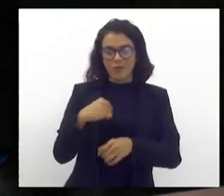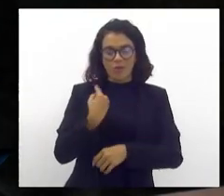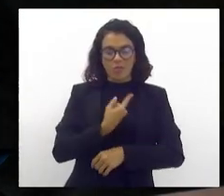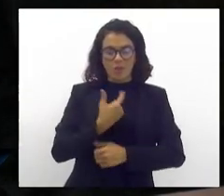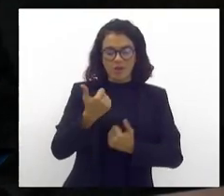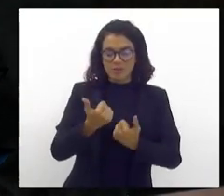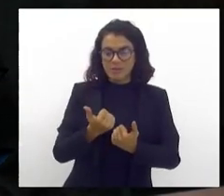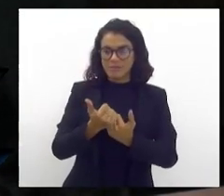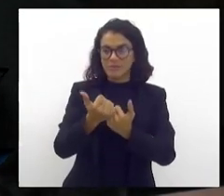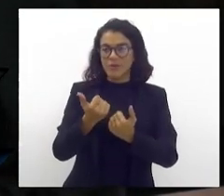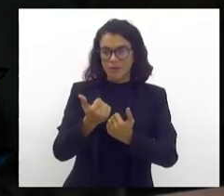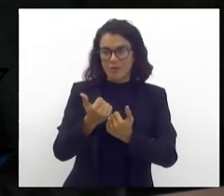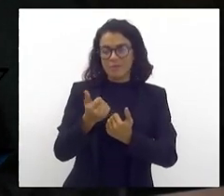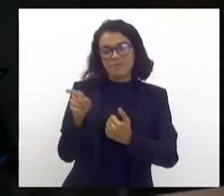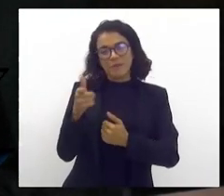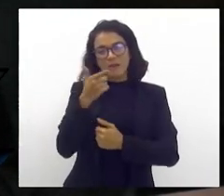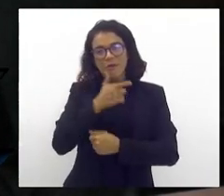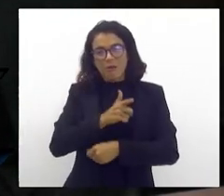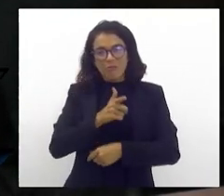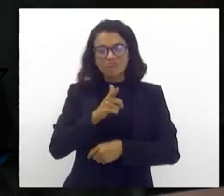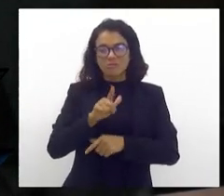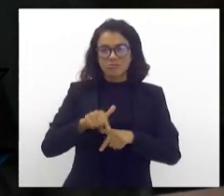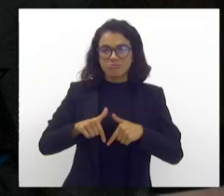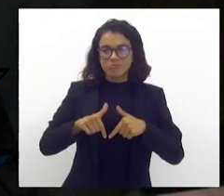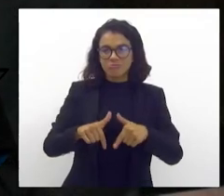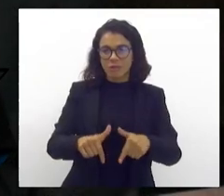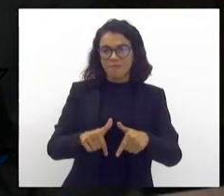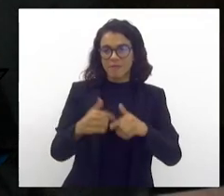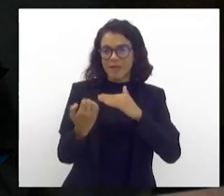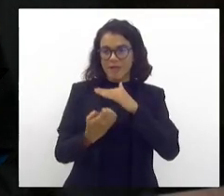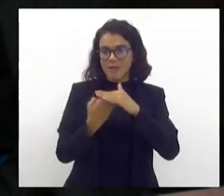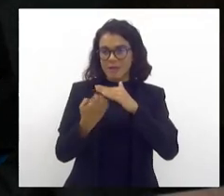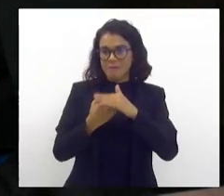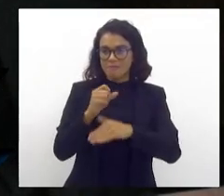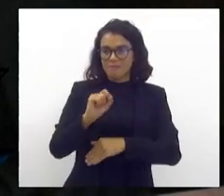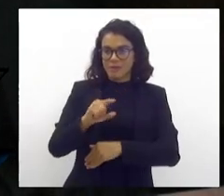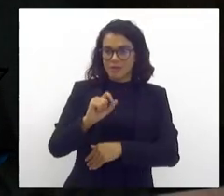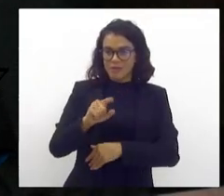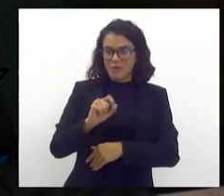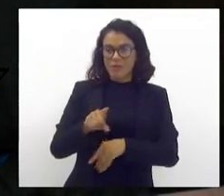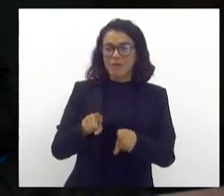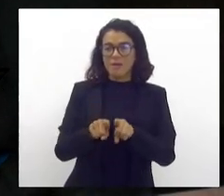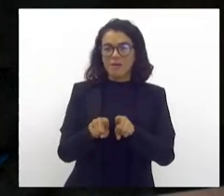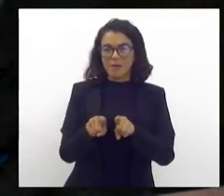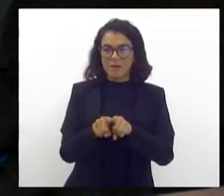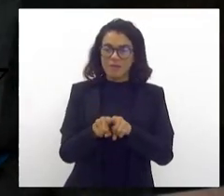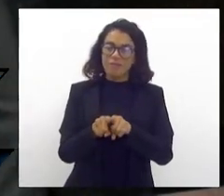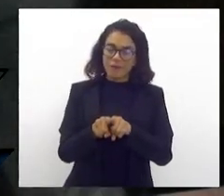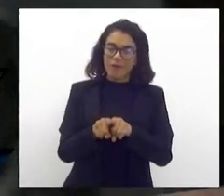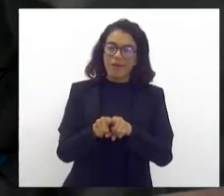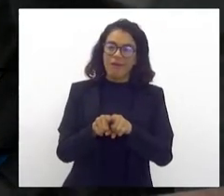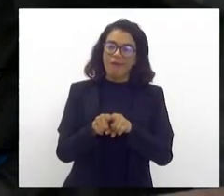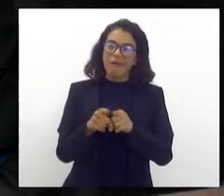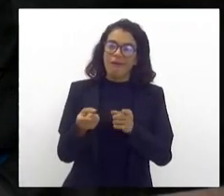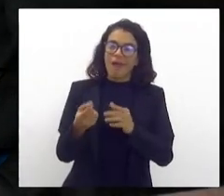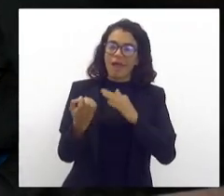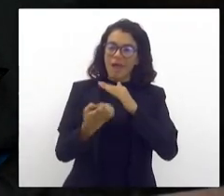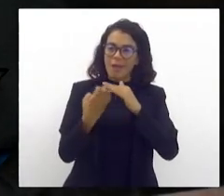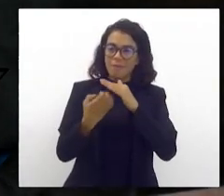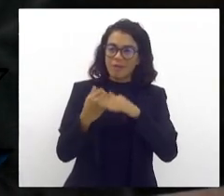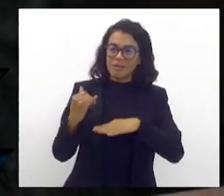que pudesse intervir junto à Empresa Azul e ao Aeroporto Santos Dumont, a fim de normalizar